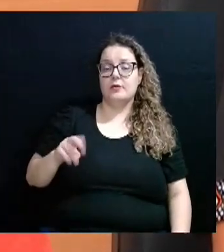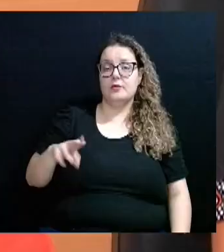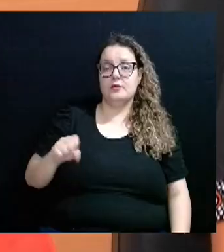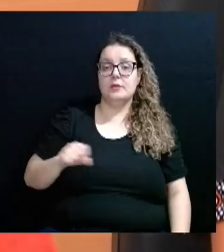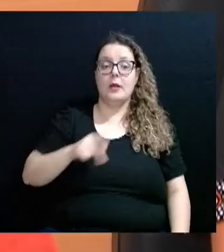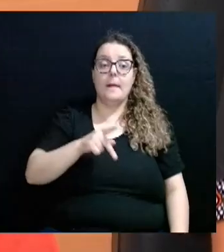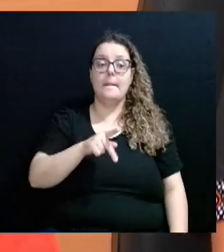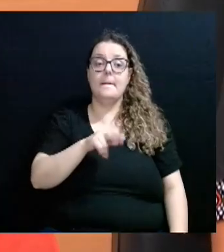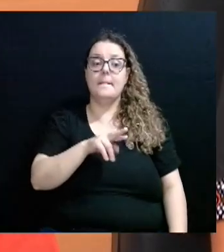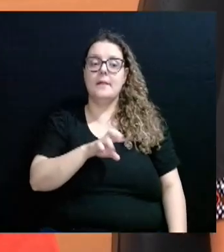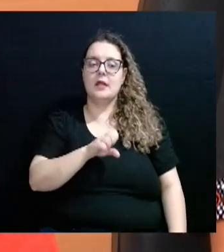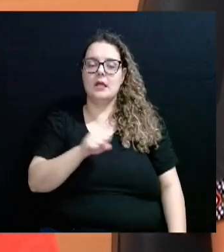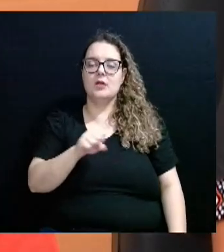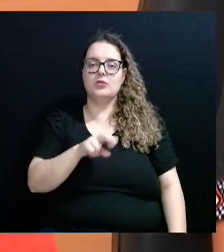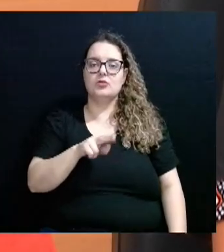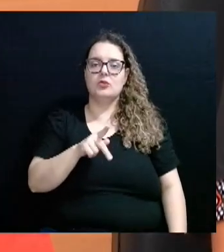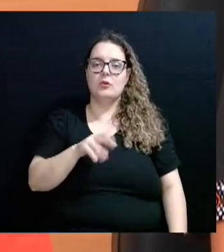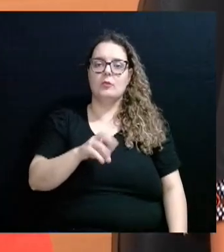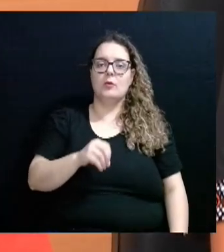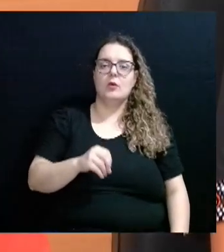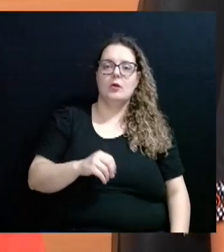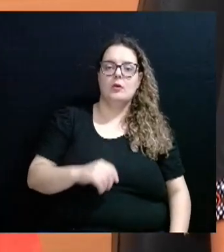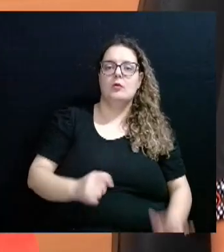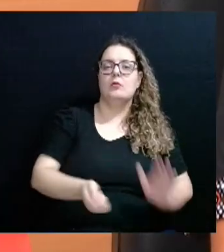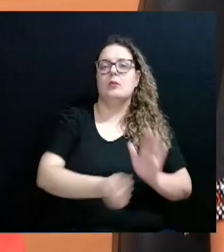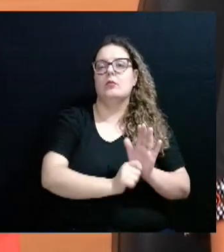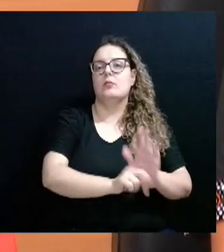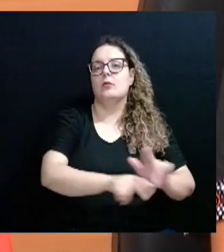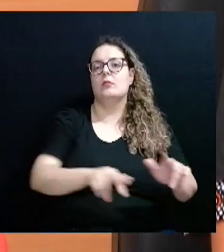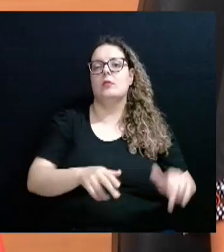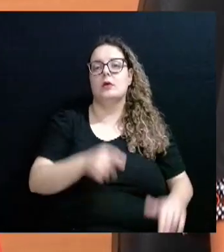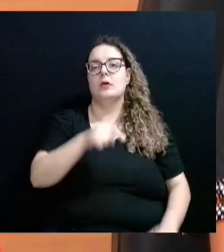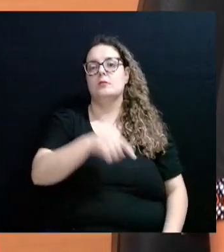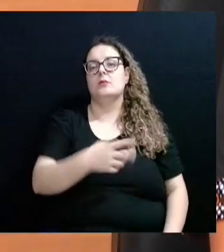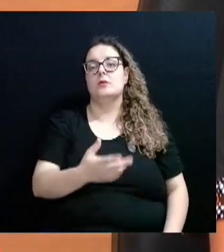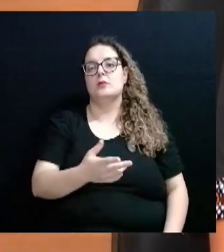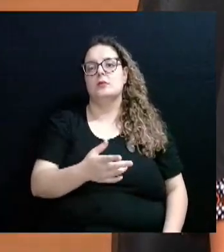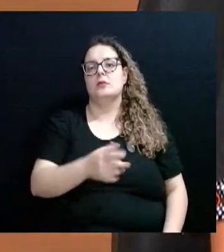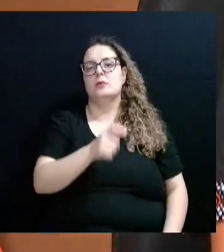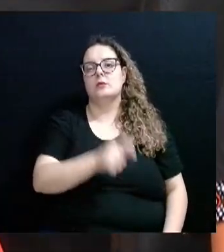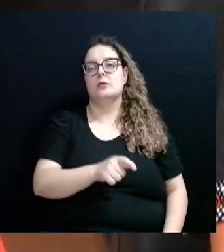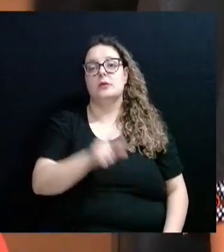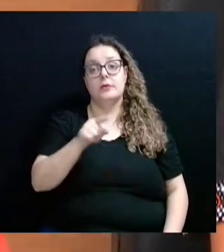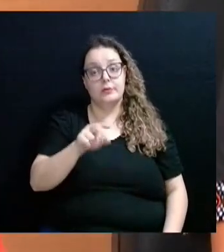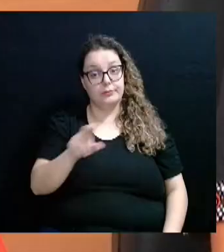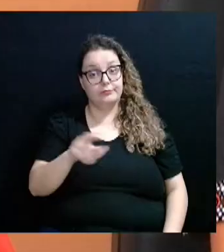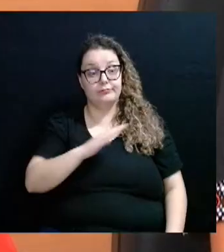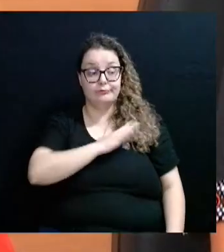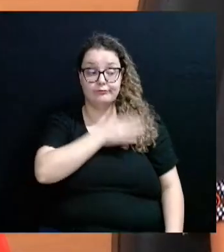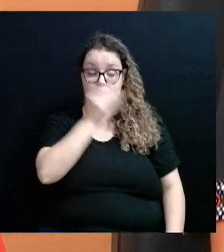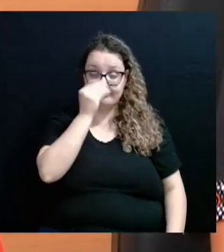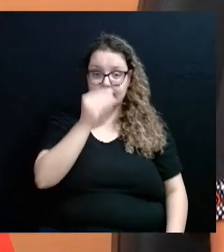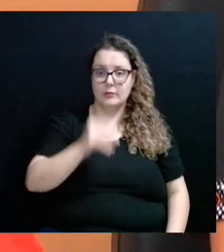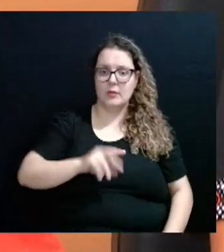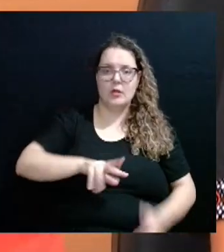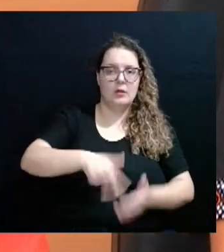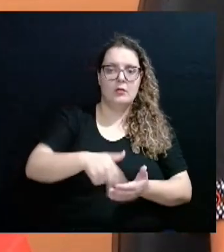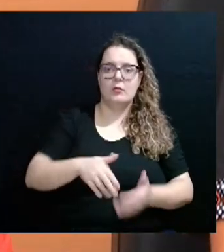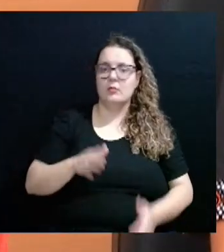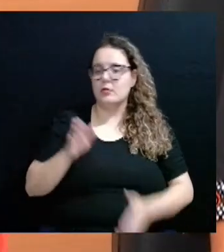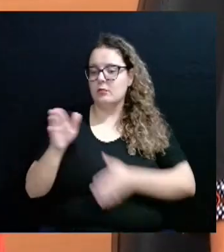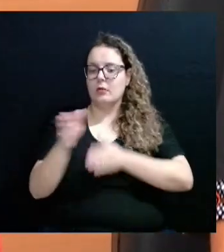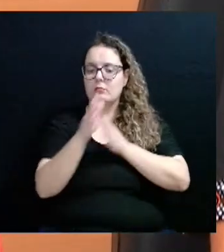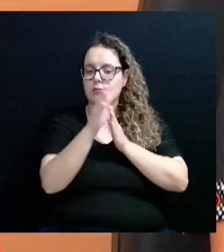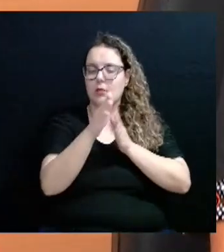vícios no outro, e o nome disso é discriminação, né? Então, o hip hop me fez ir para a reta e eu me vi ali com 10,